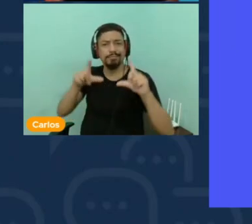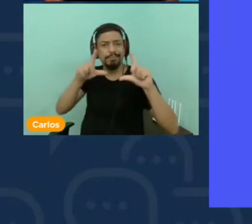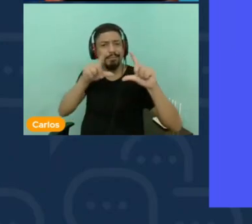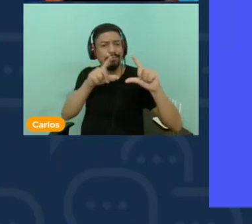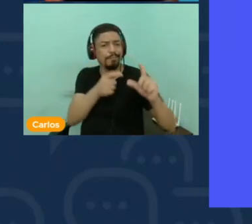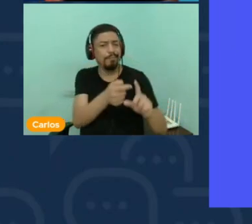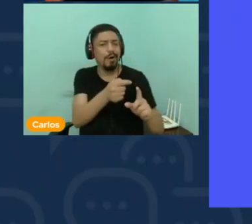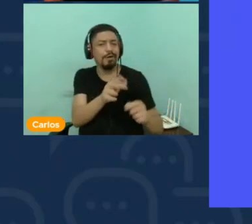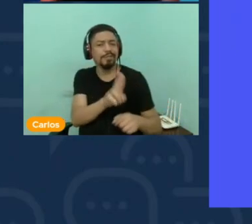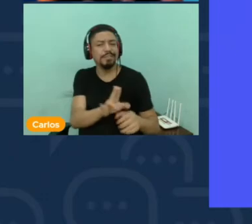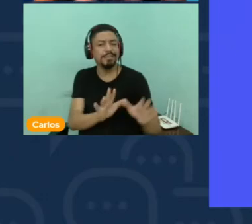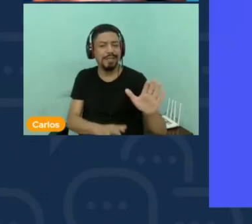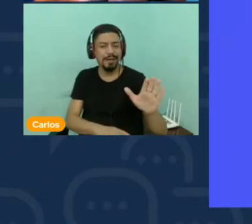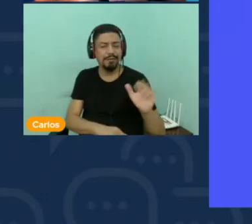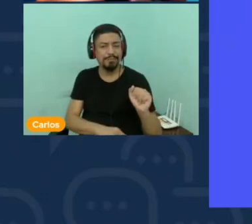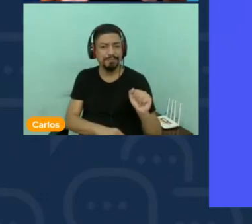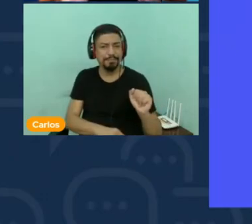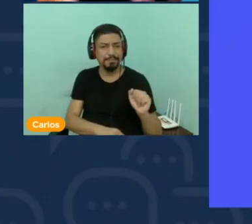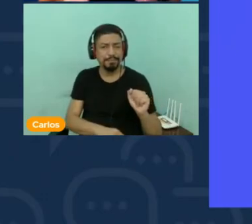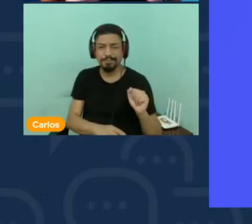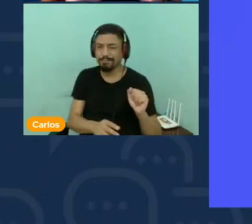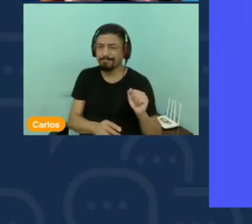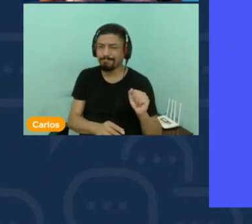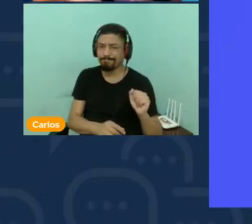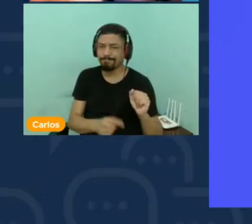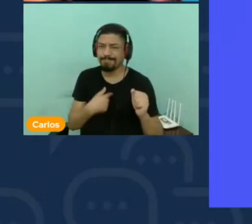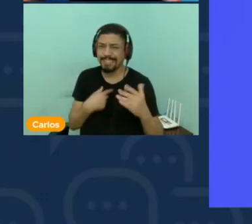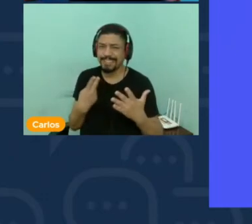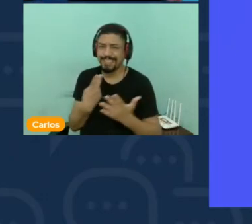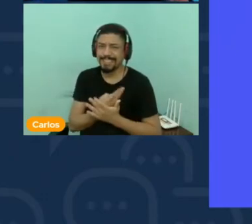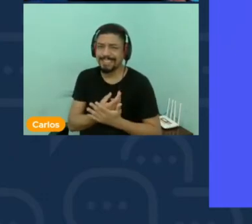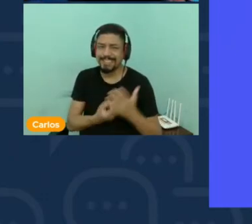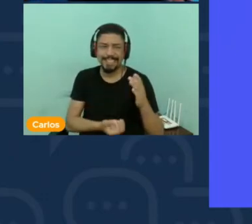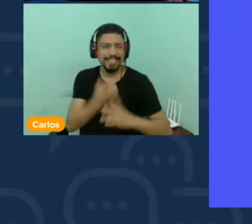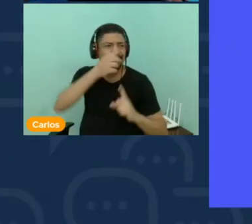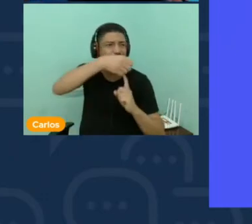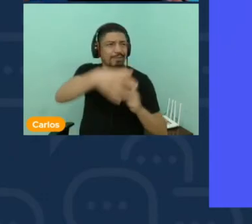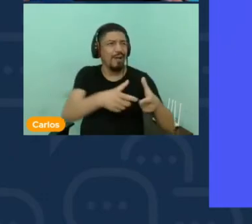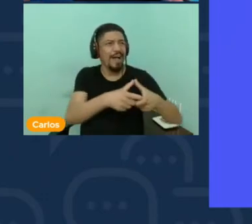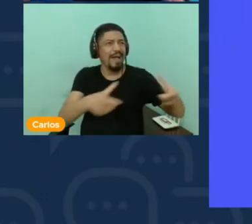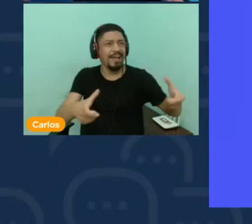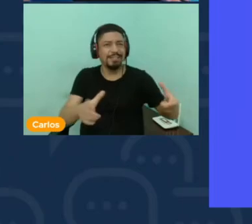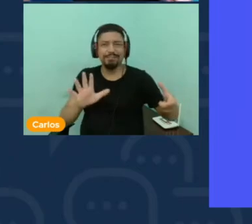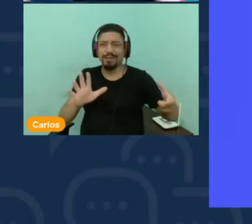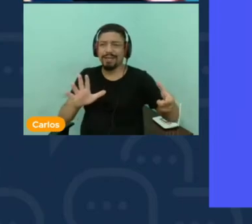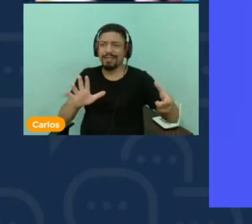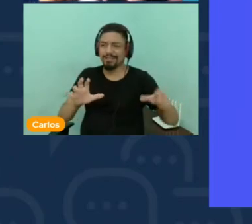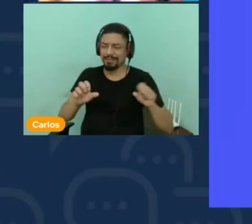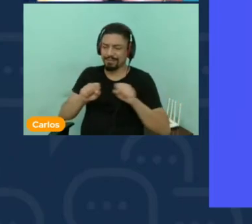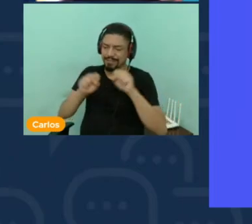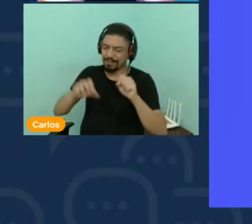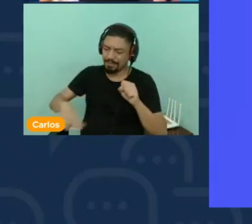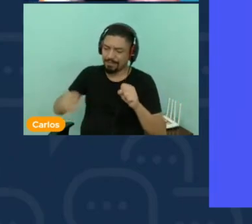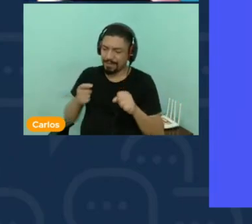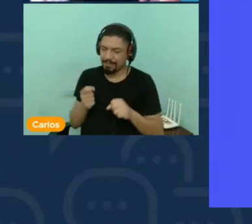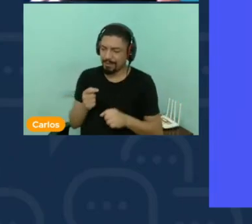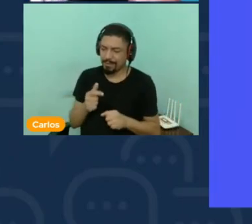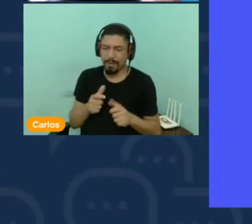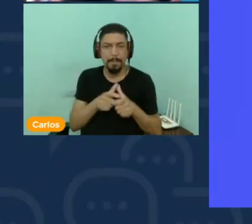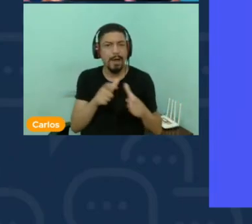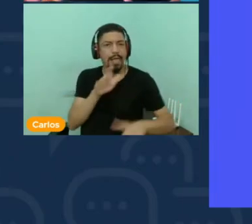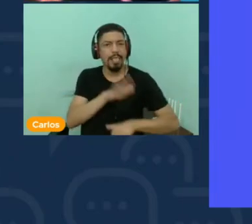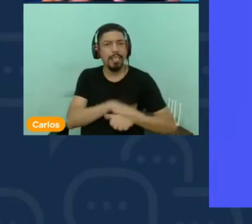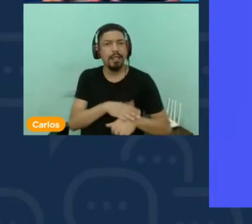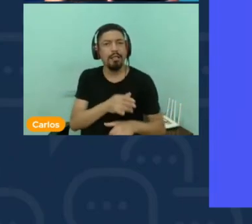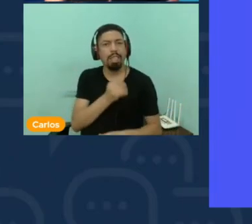utilização. Será que eu errei ali um pouquinho e criei um servidor muito grande e, na verdade, ele passa a maior